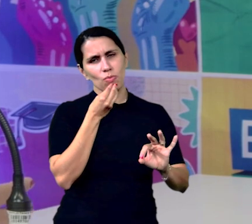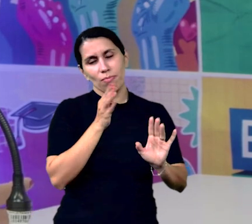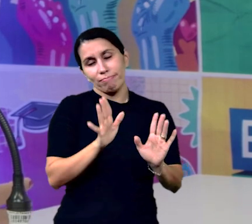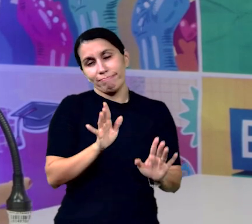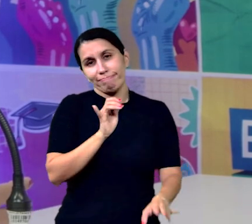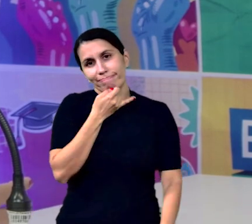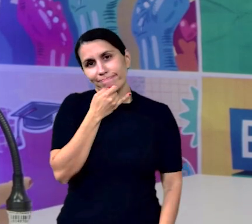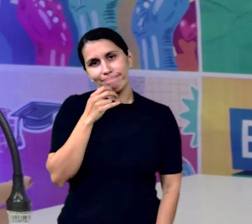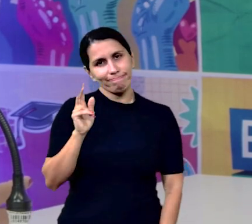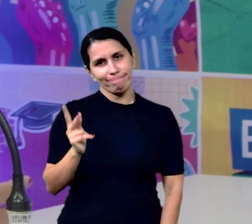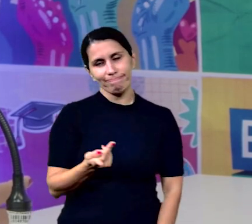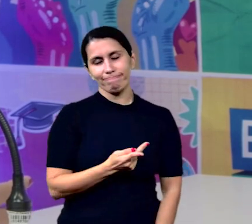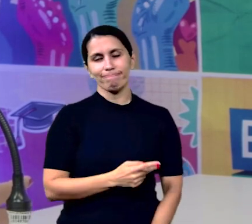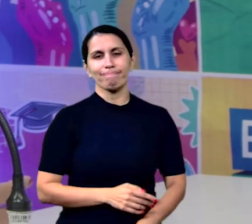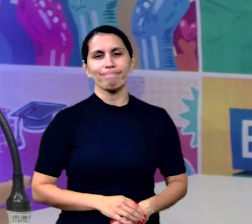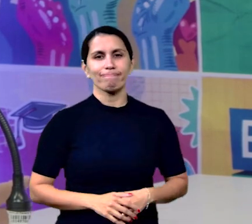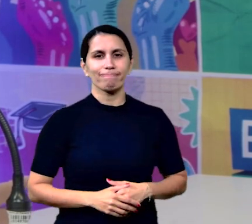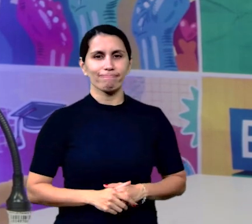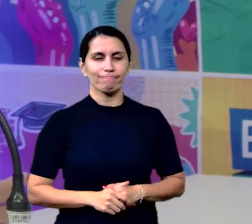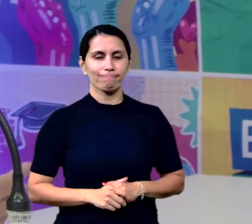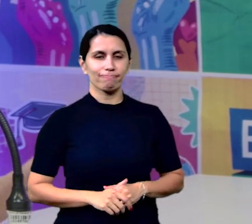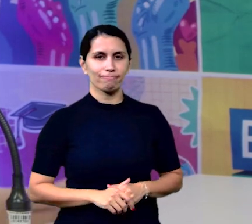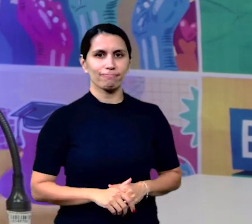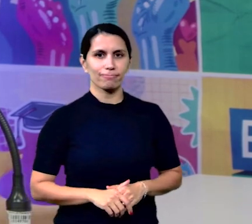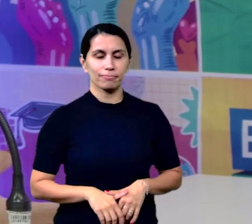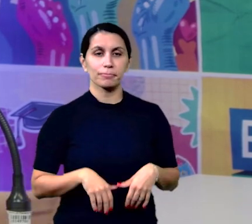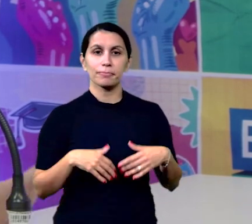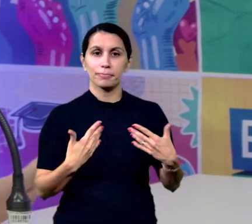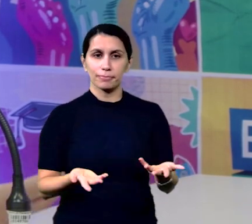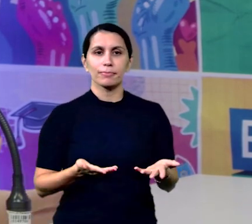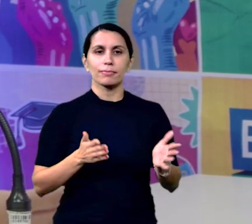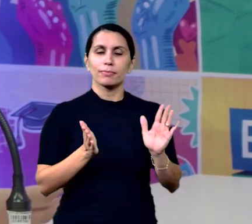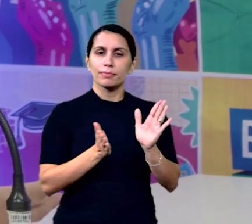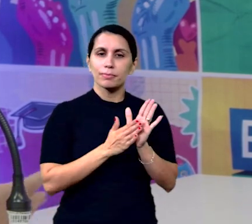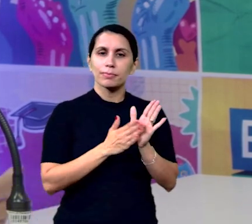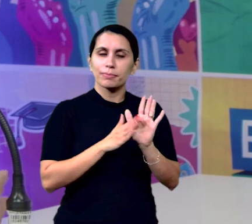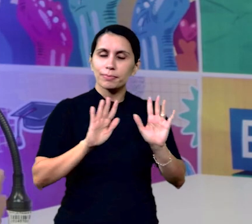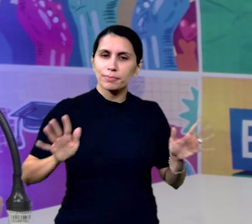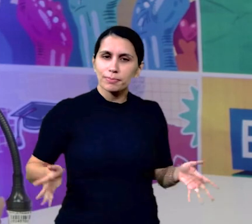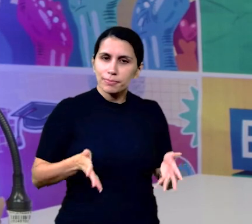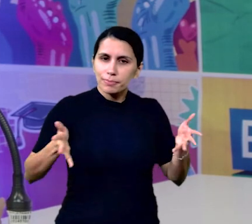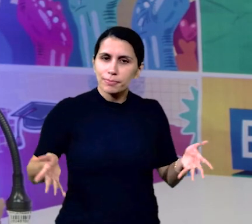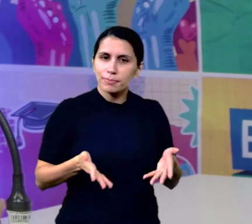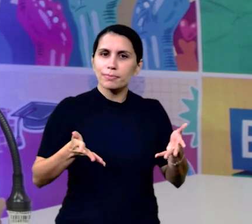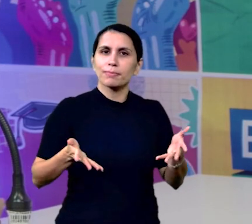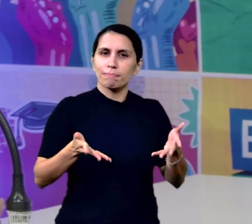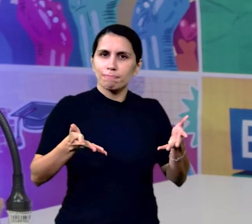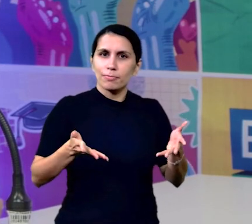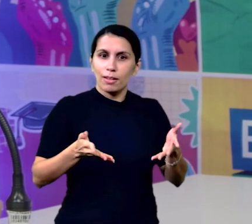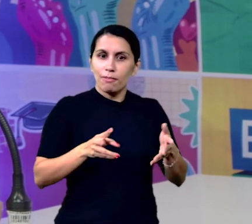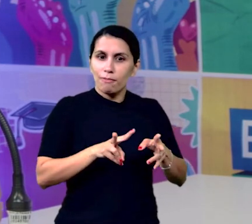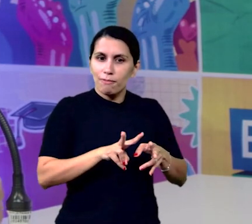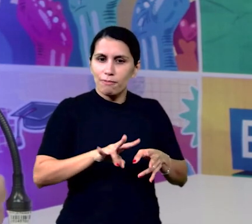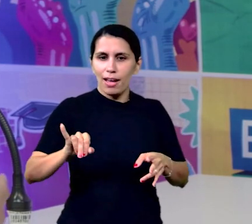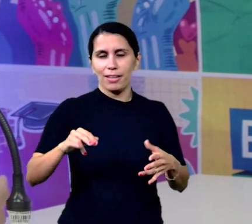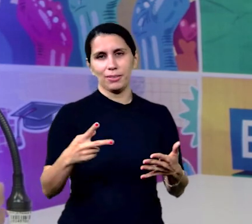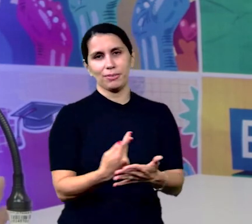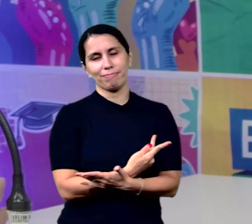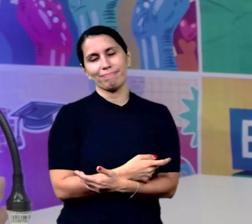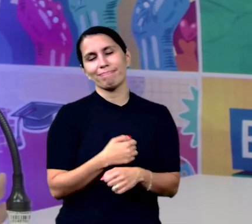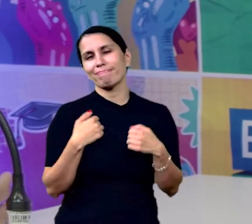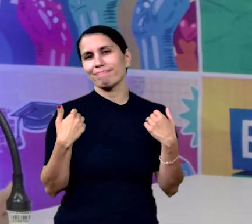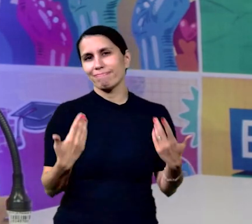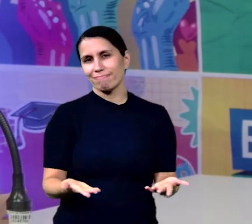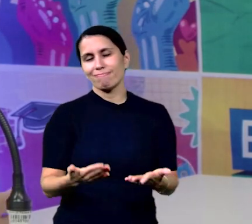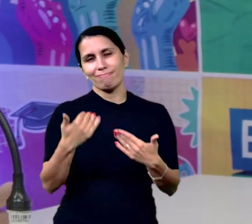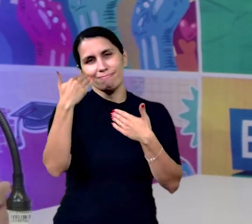acredito que eh, promovendo ações melhores, isso pode acontecer, né. Bom,